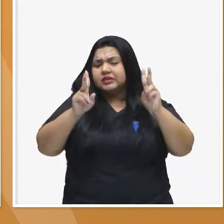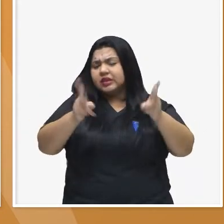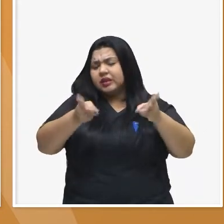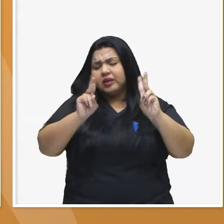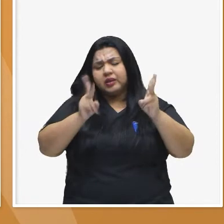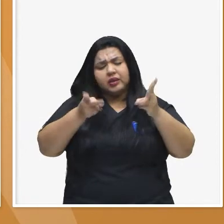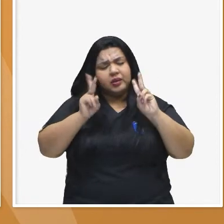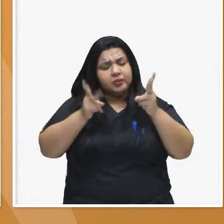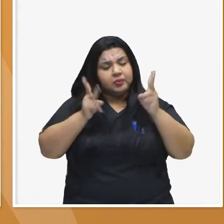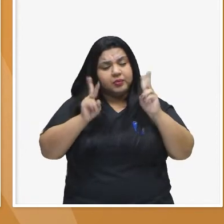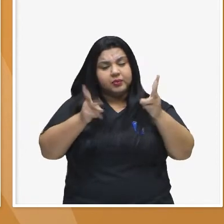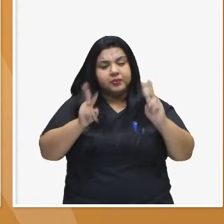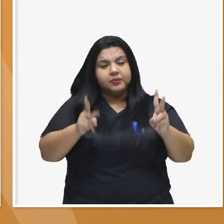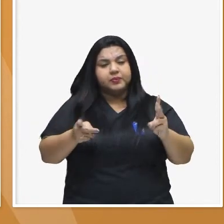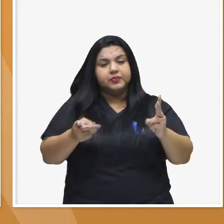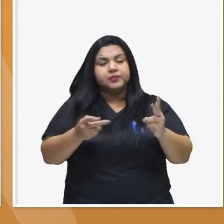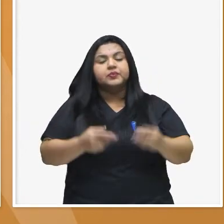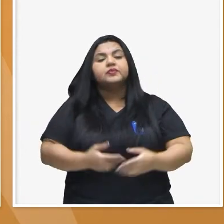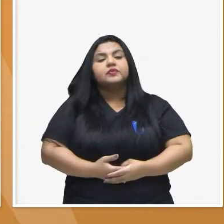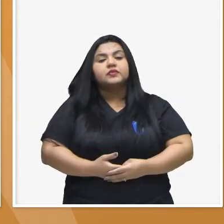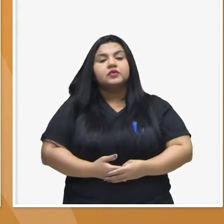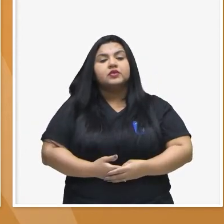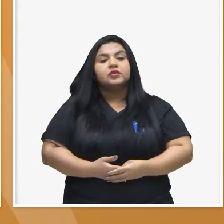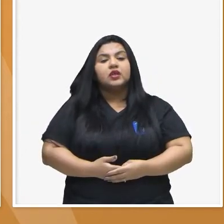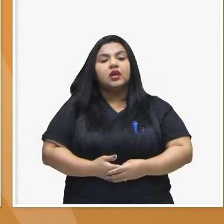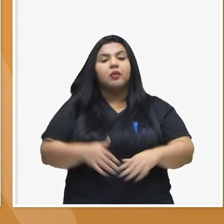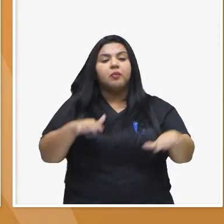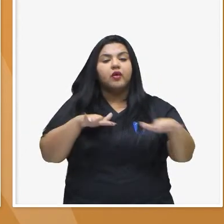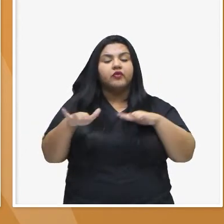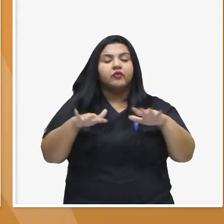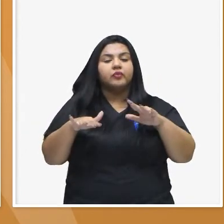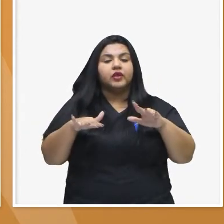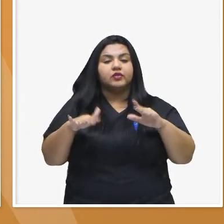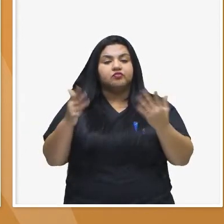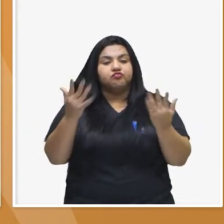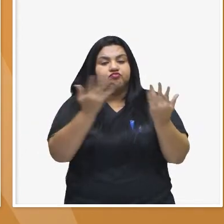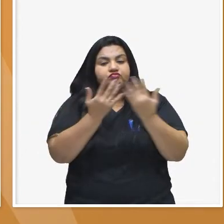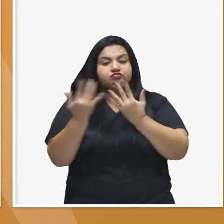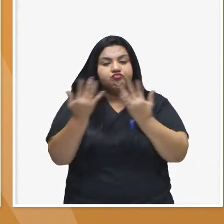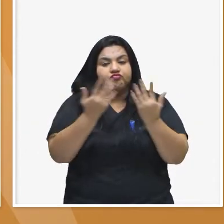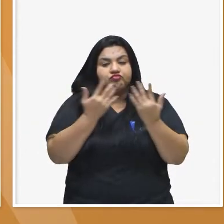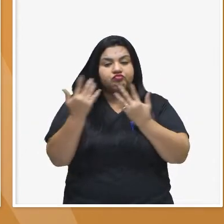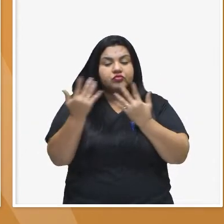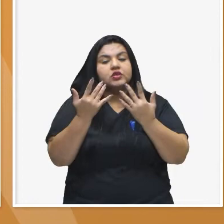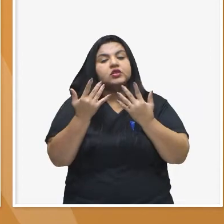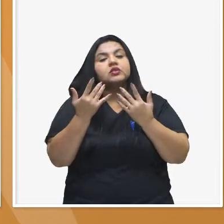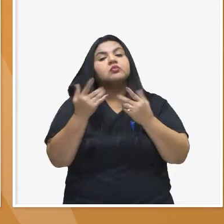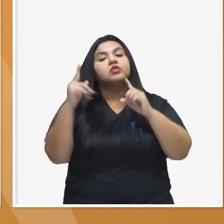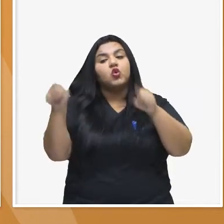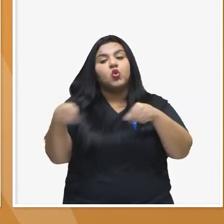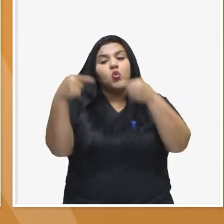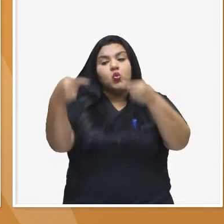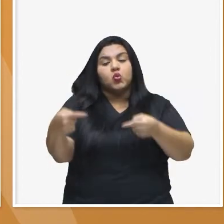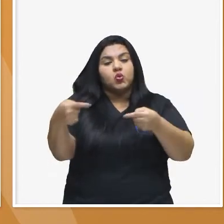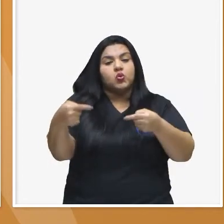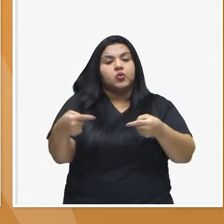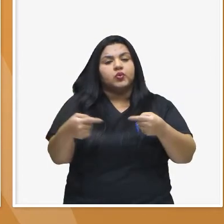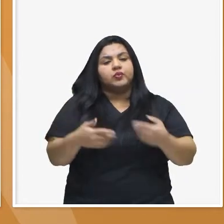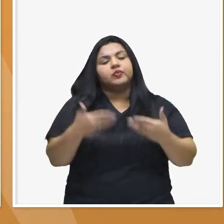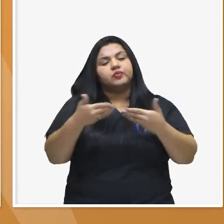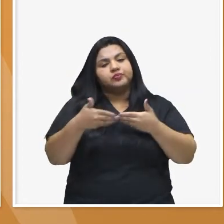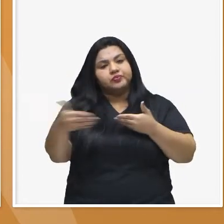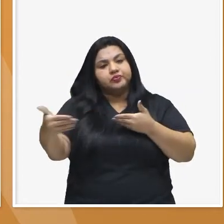tempo em movimento. Isso é um movimento dialético. E em contradição, né? Mas vamos